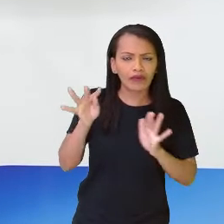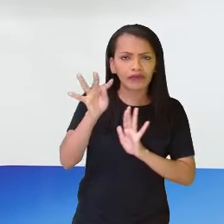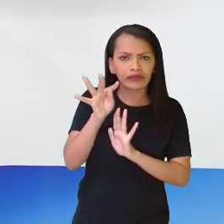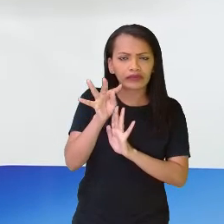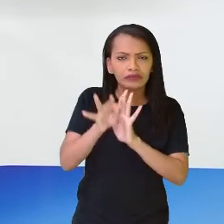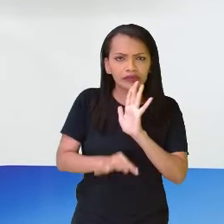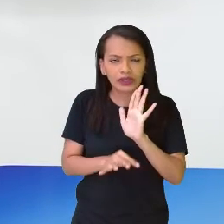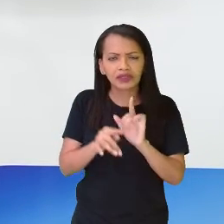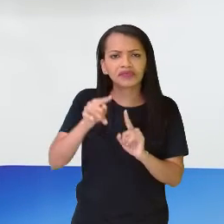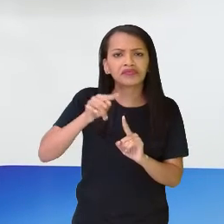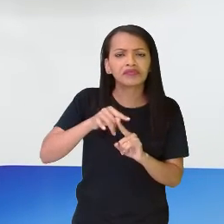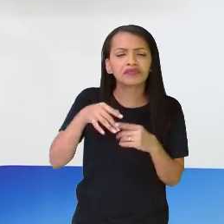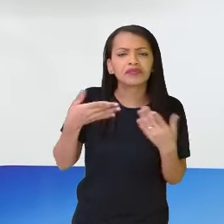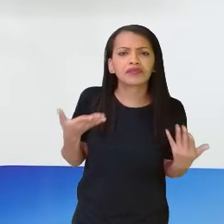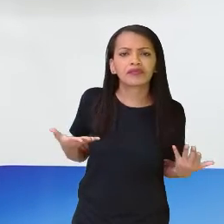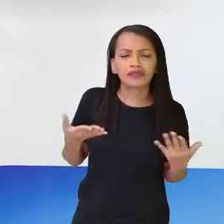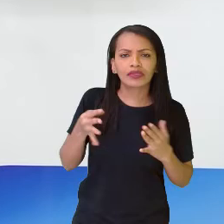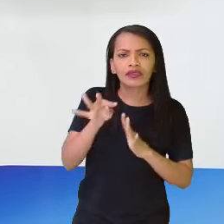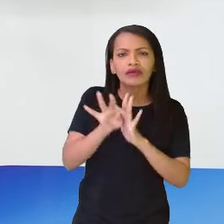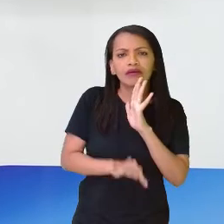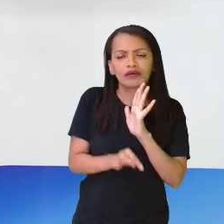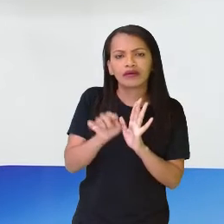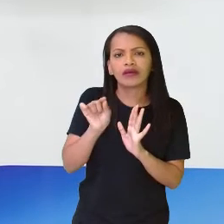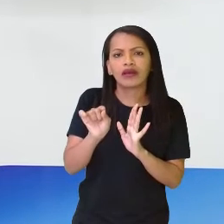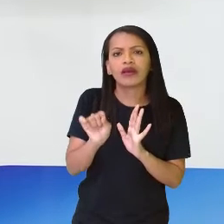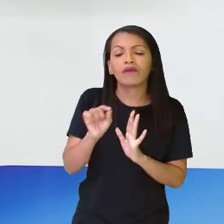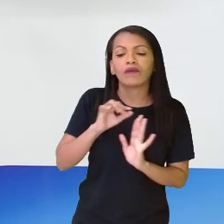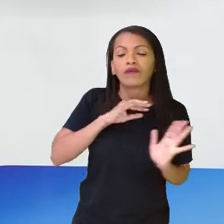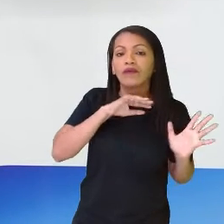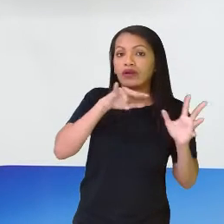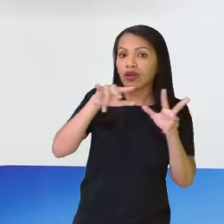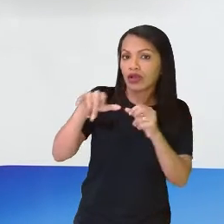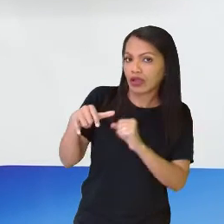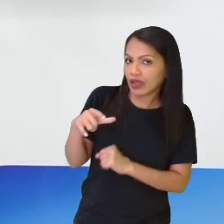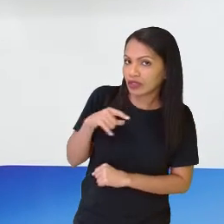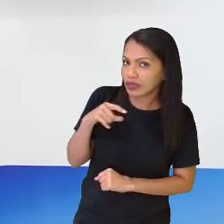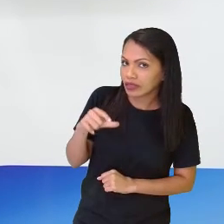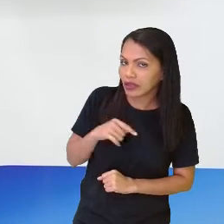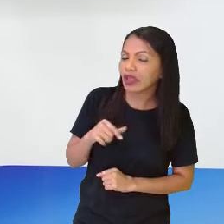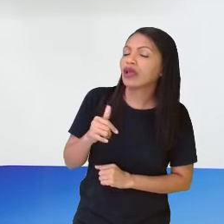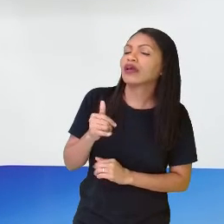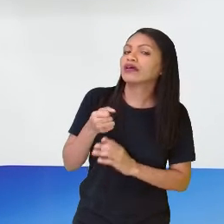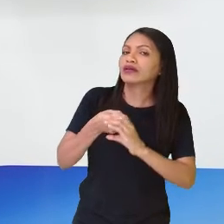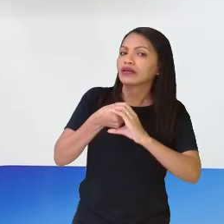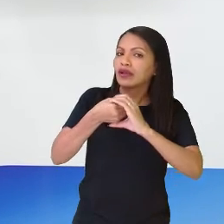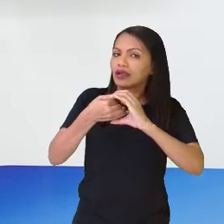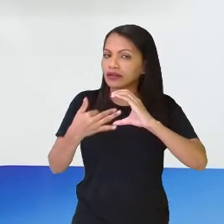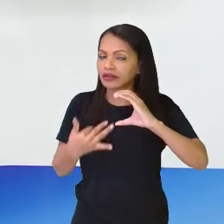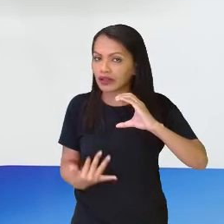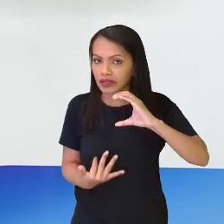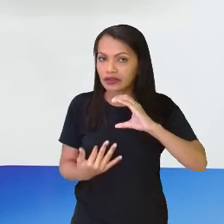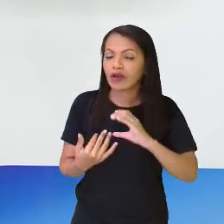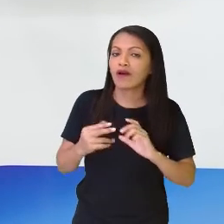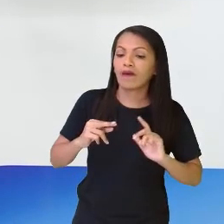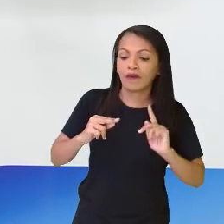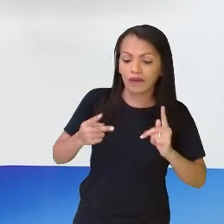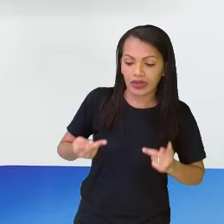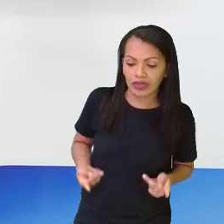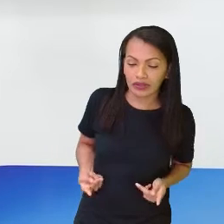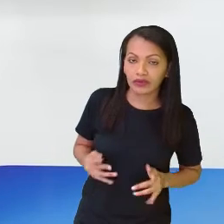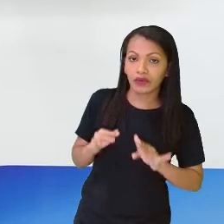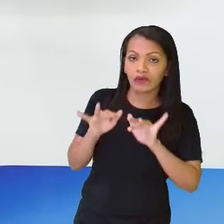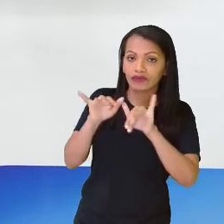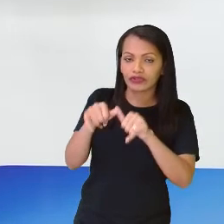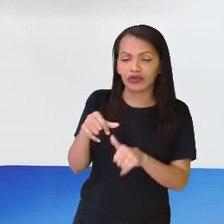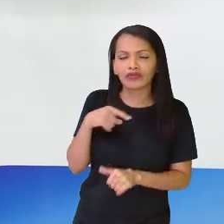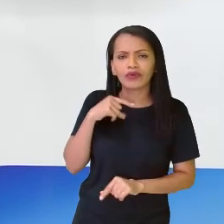em quinto ano? Qual é o texto que geralmente os animais têm características humanas? Qual é o texto que no final tem uma